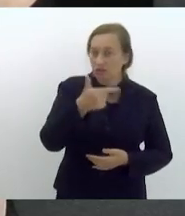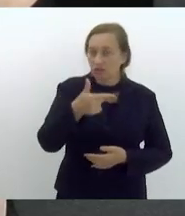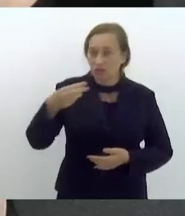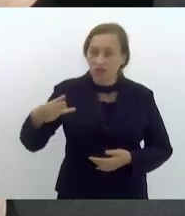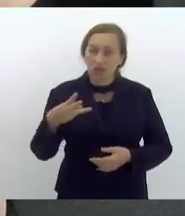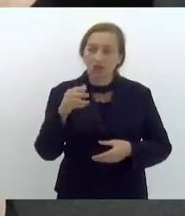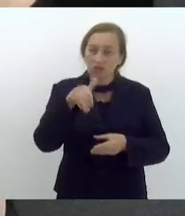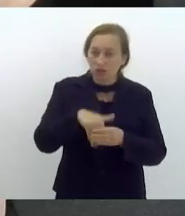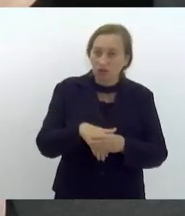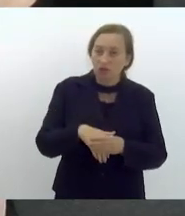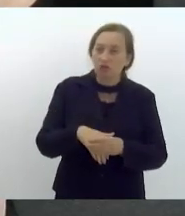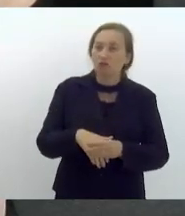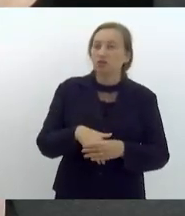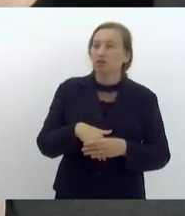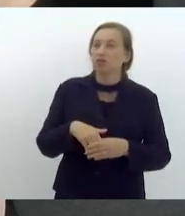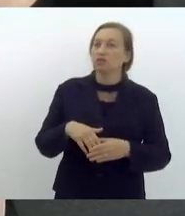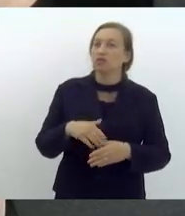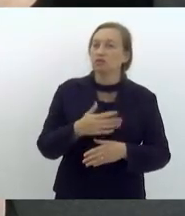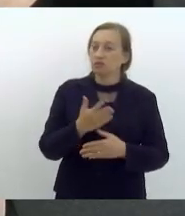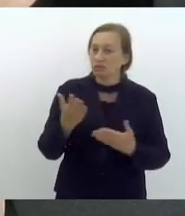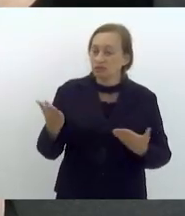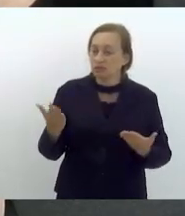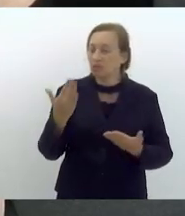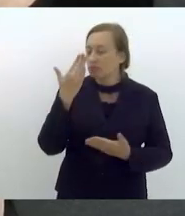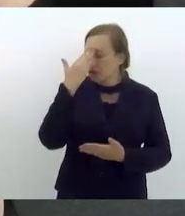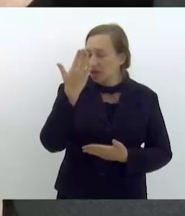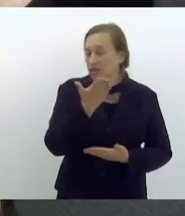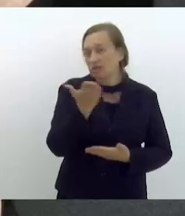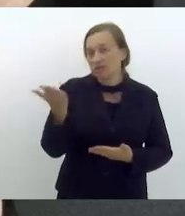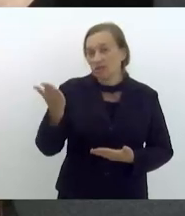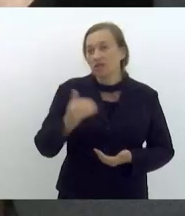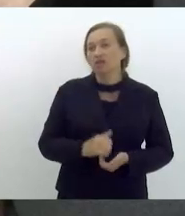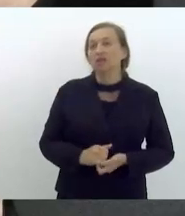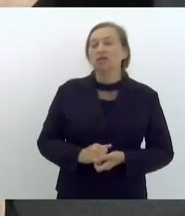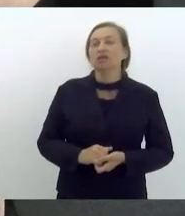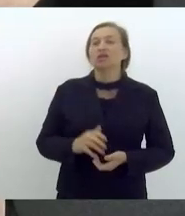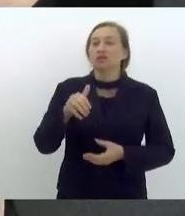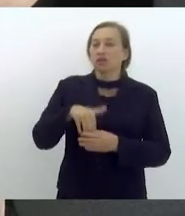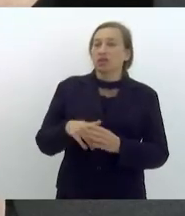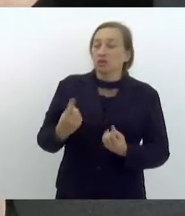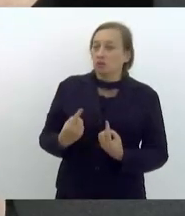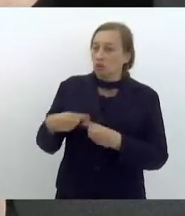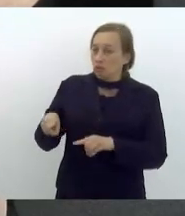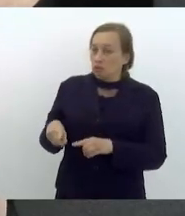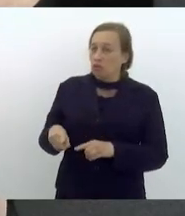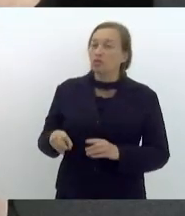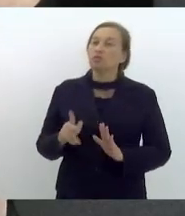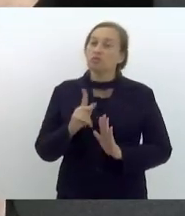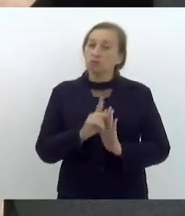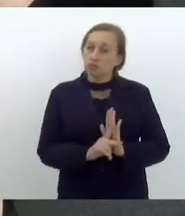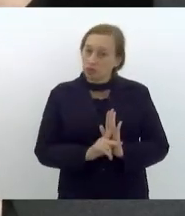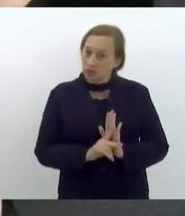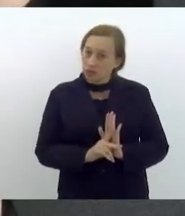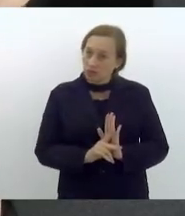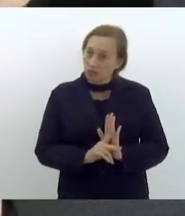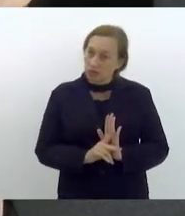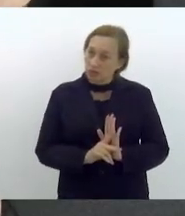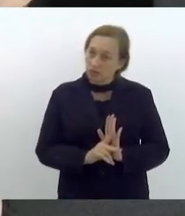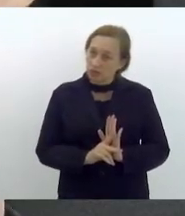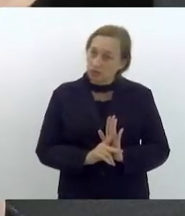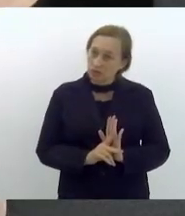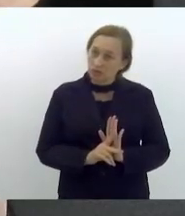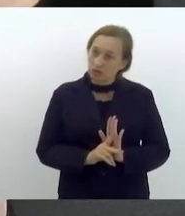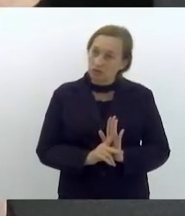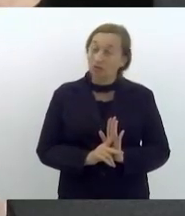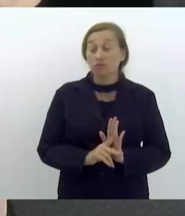votos aqueles que votaram Obrigado a todos vocês é aqueles que votaram quanto o projeto eles